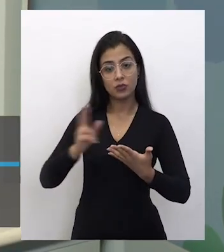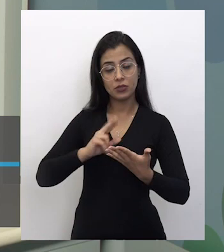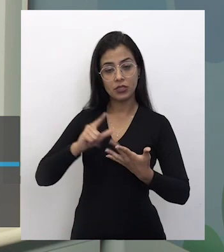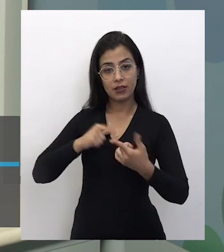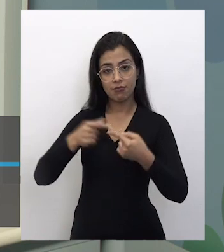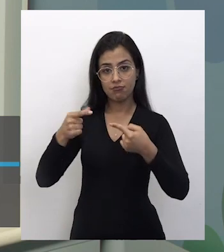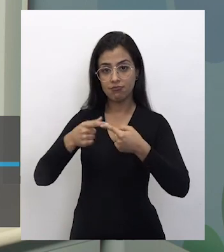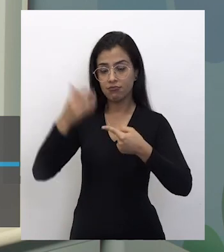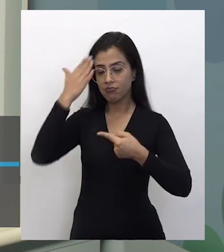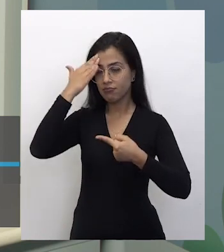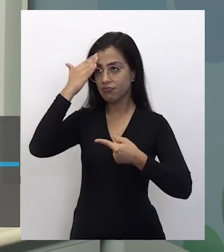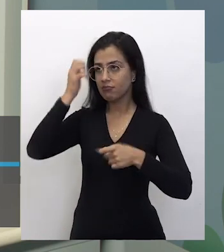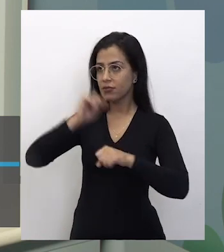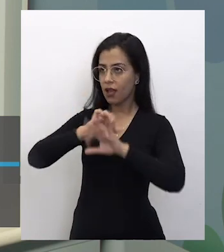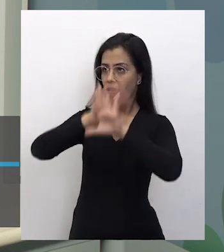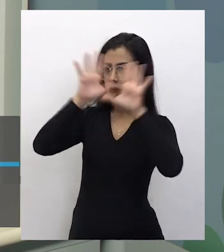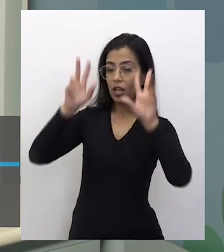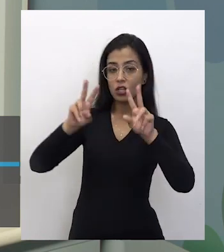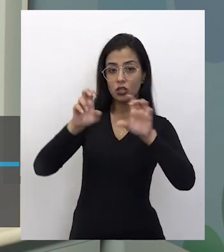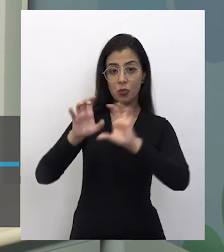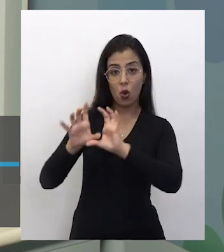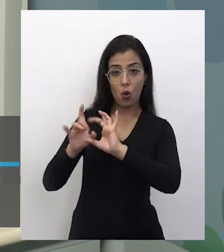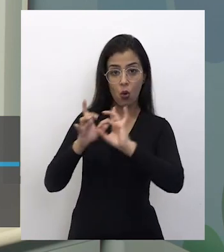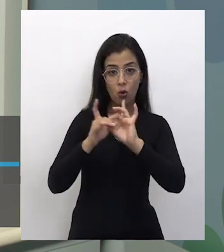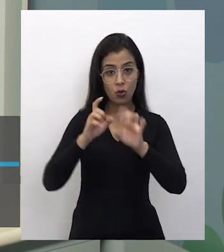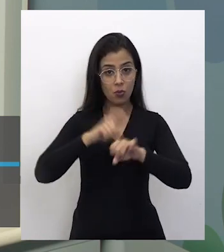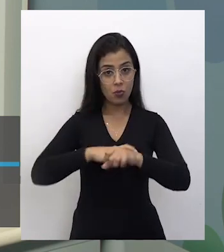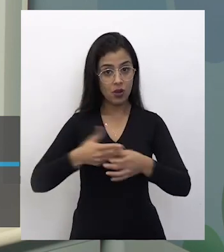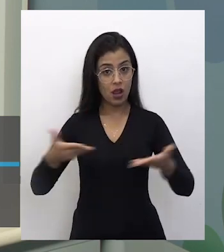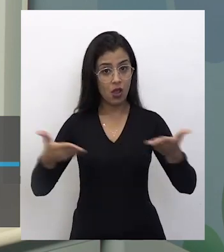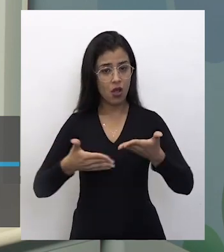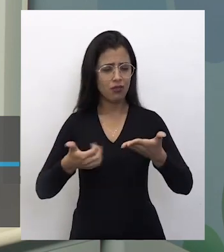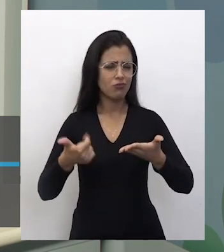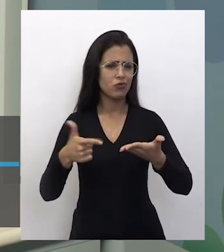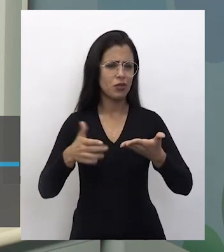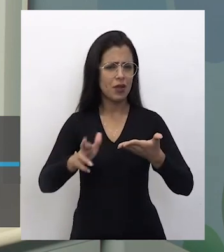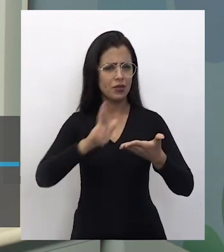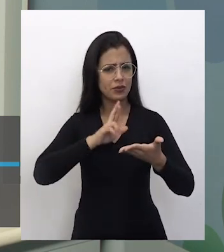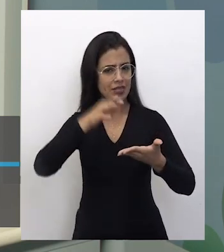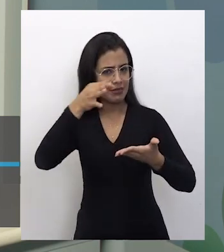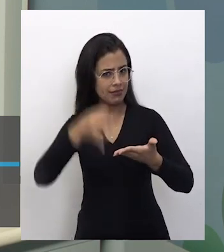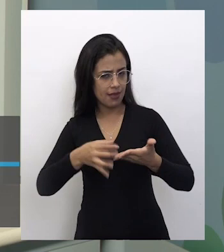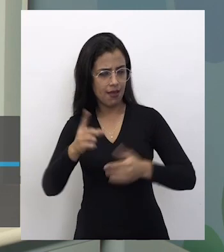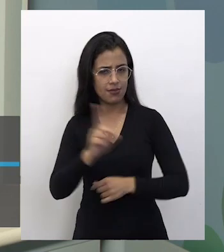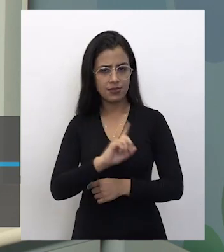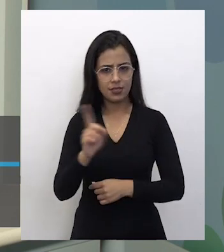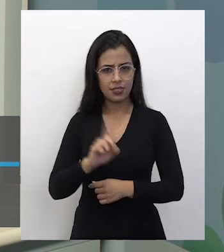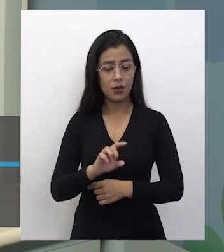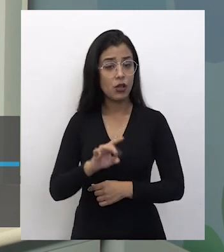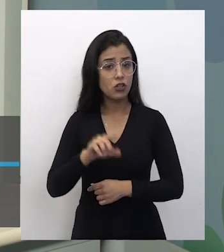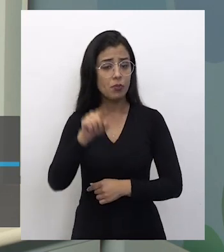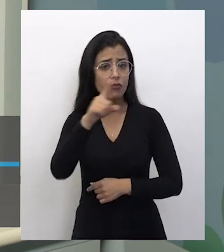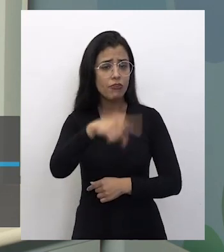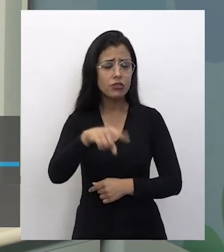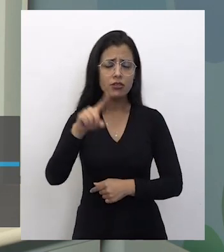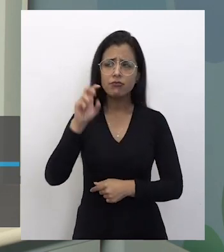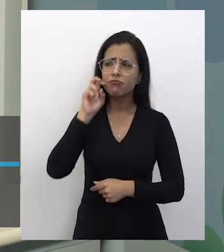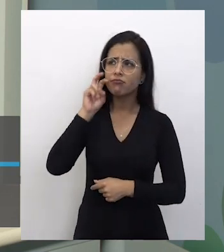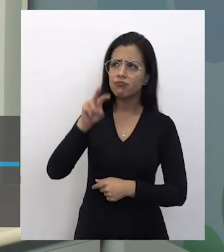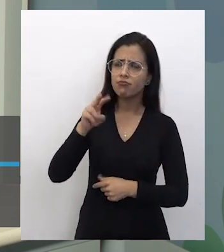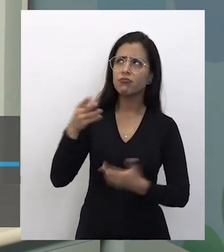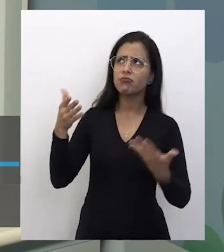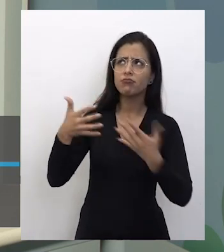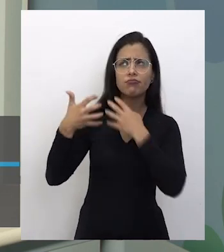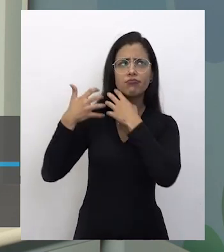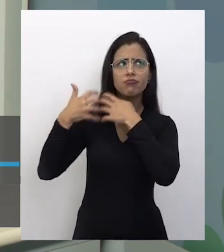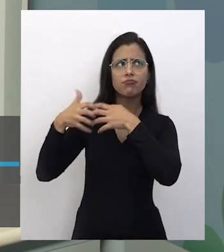vocês pensarem no contexto. Então não existe uma resposta certa, definida, específica, não. Vocês teriam que pensar realmente nesse contexto de mudança,